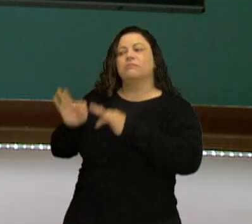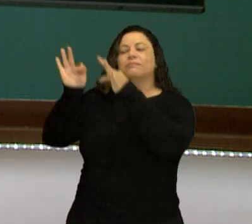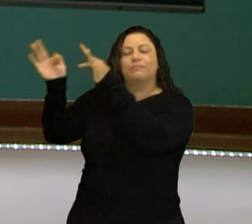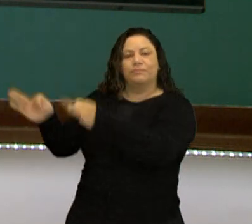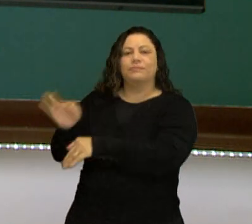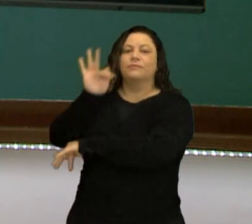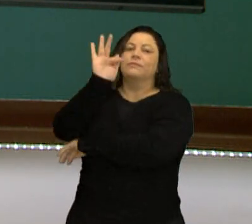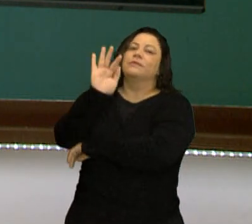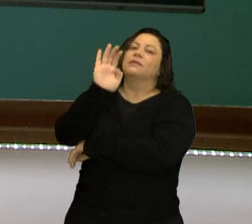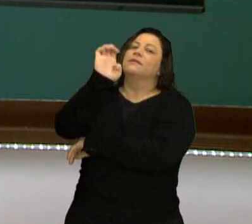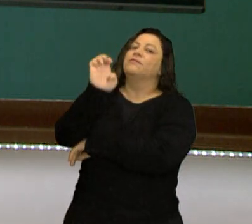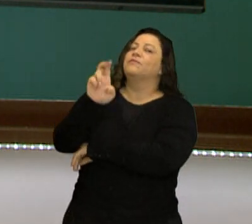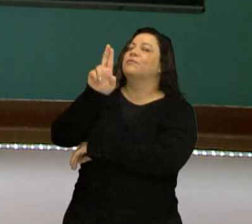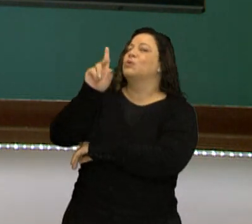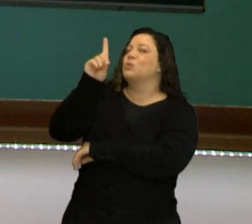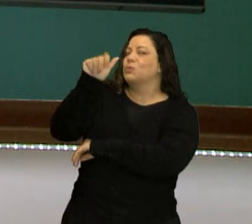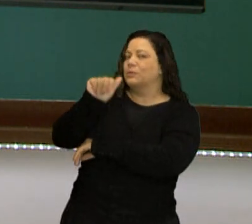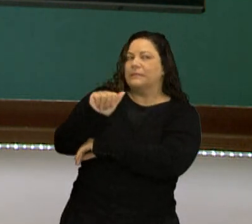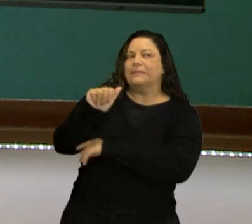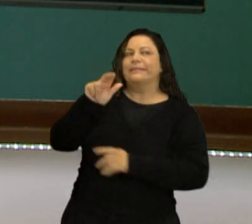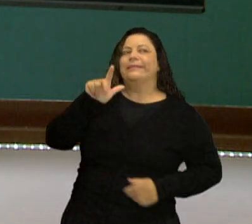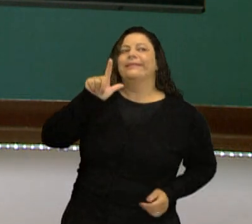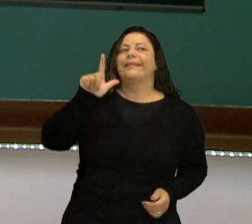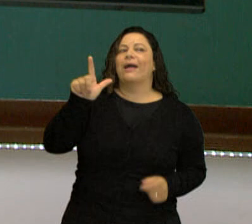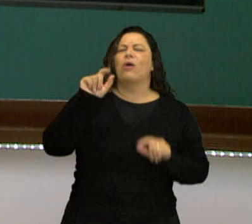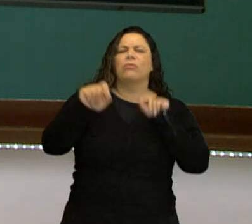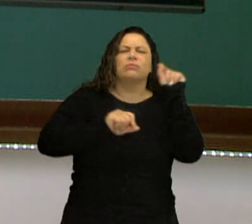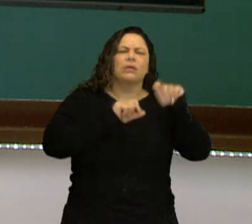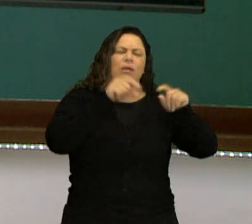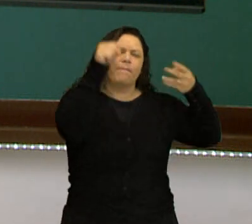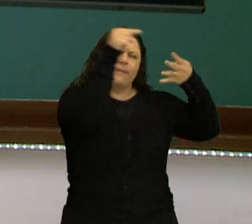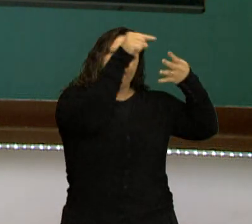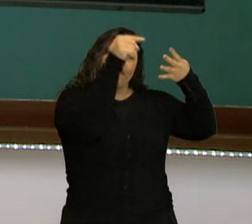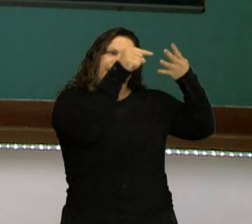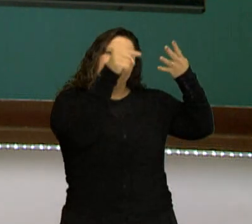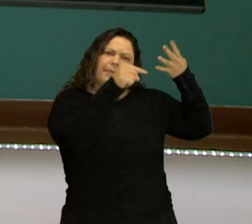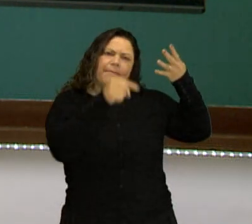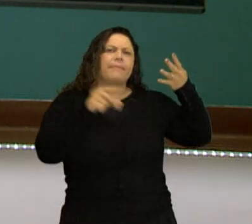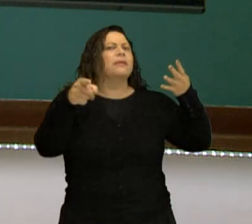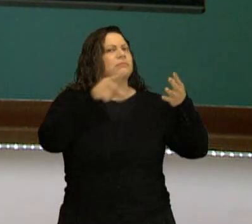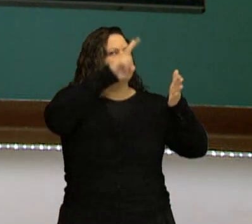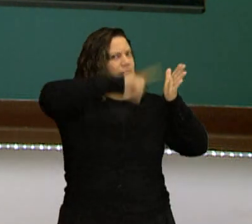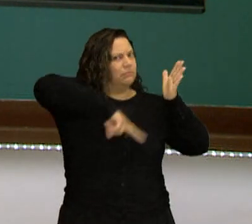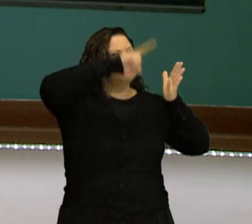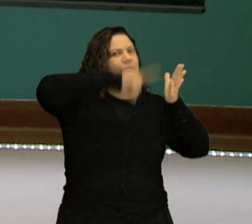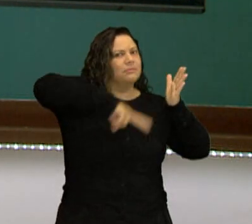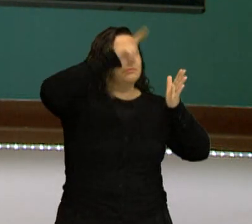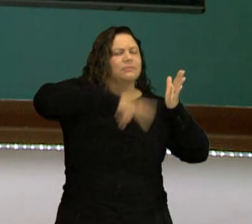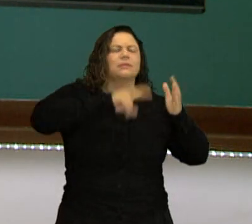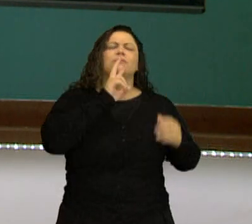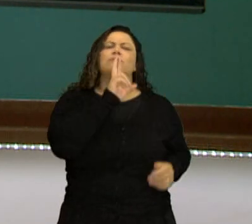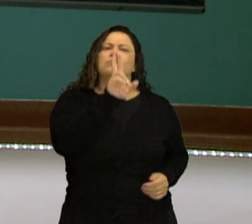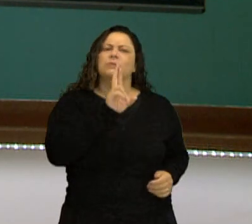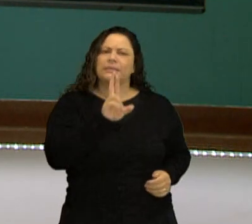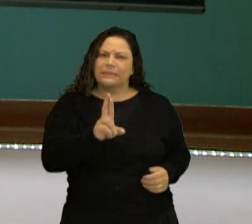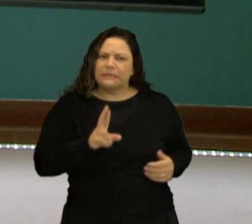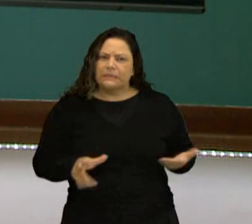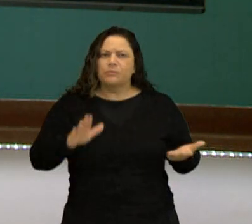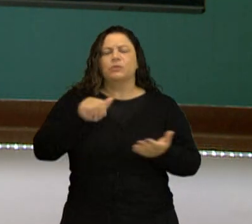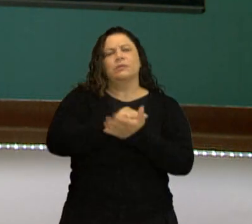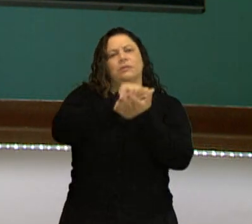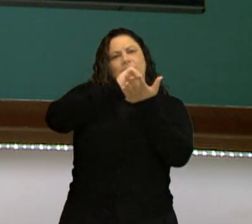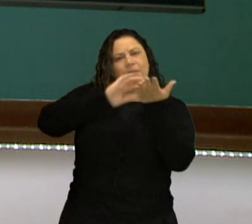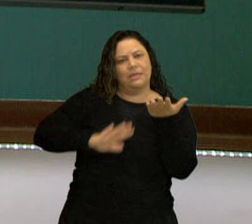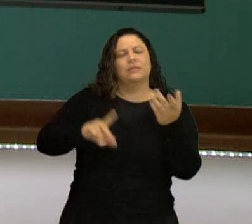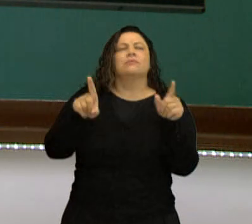que temos as alternativas, vocês devem ter lido as alternativas, e acredito que responderam à atividade